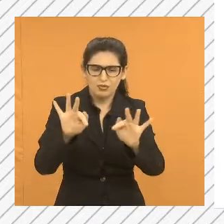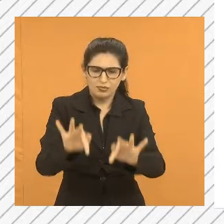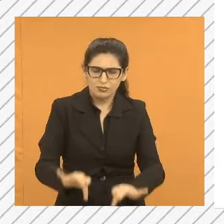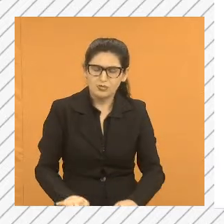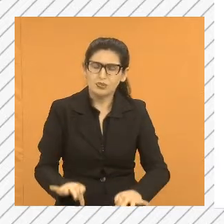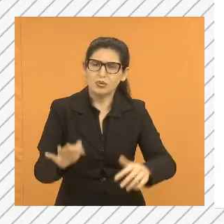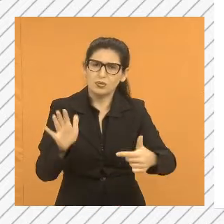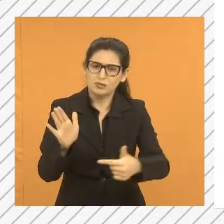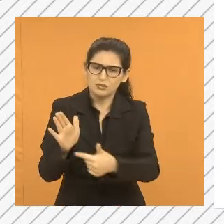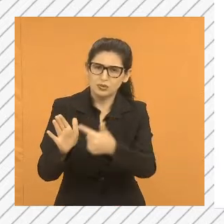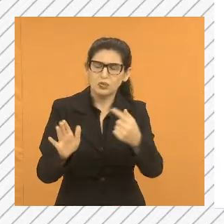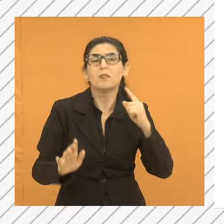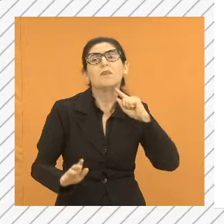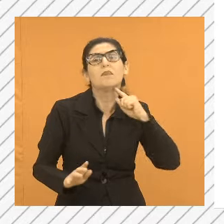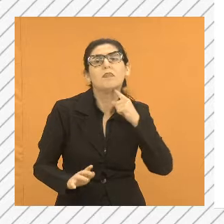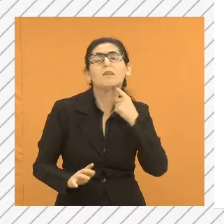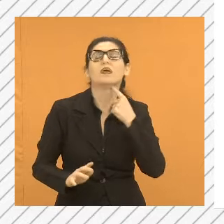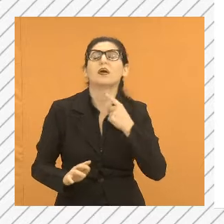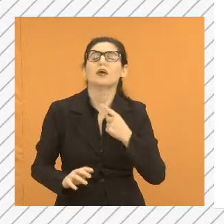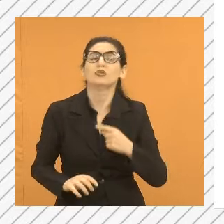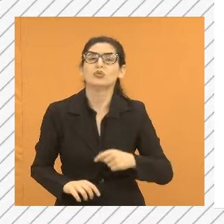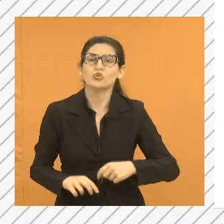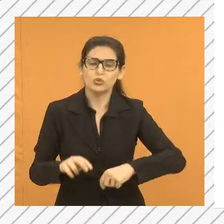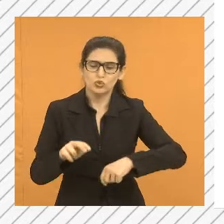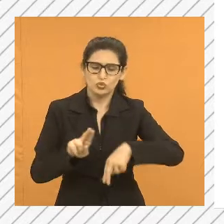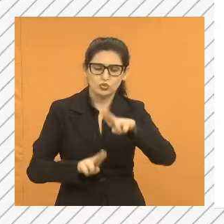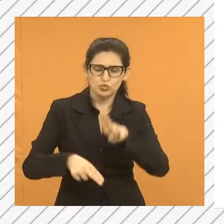quadrimestre com curso e reunião de auditoria.